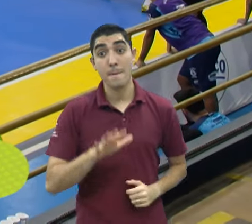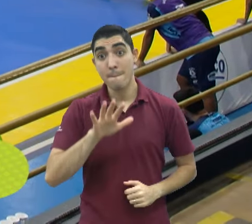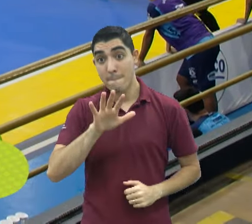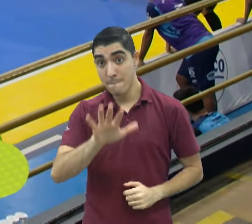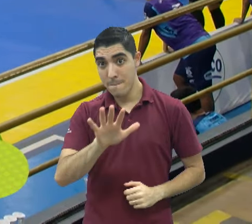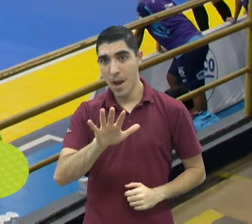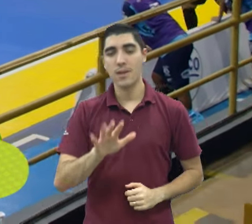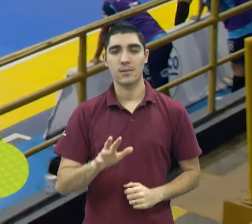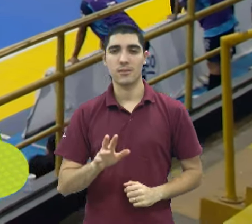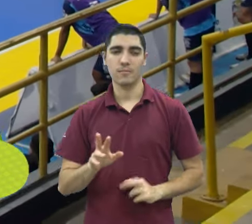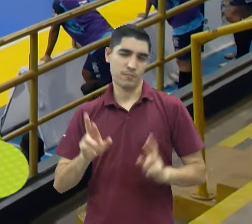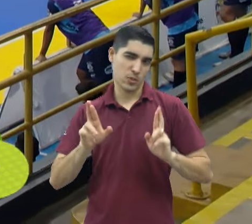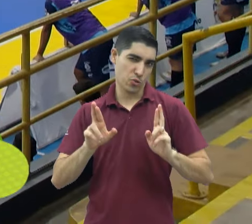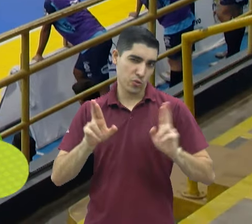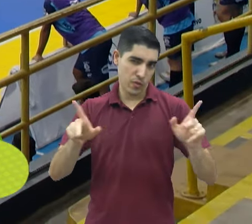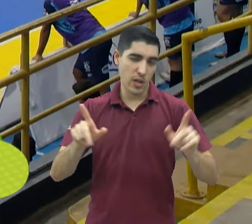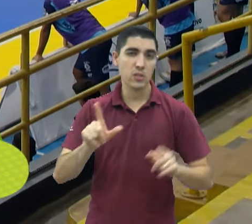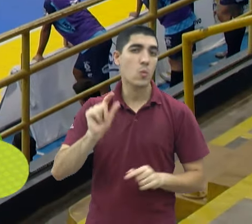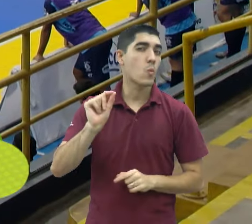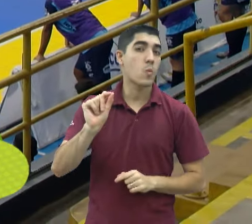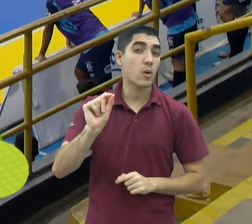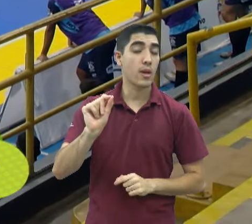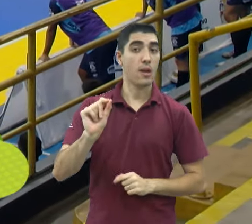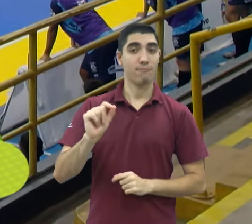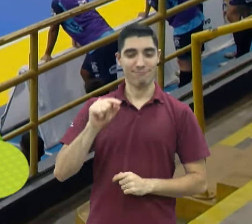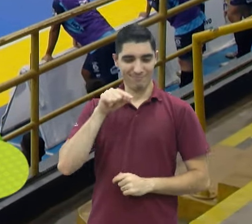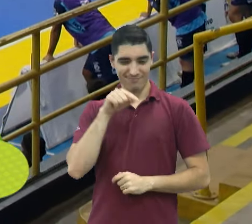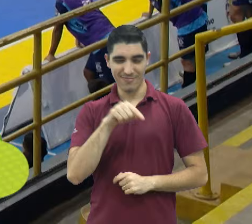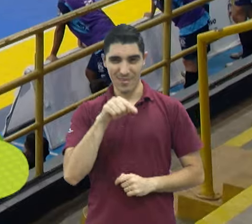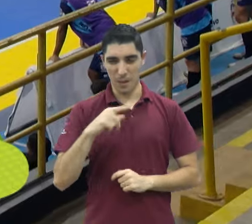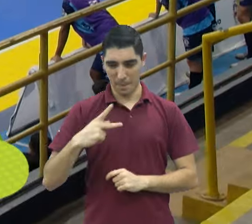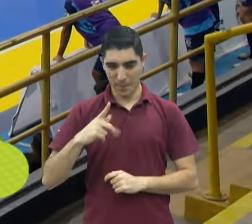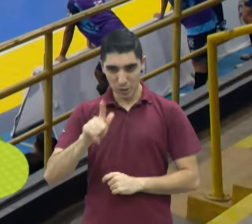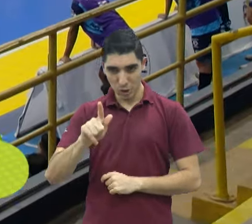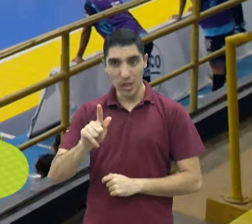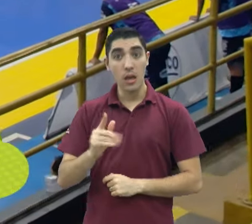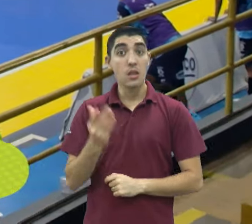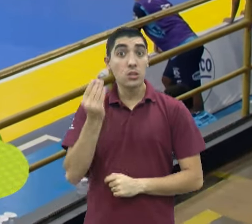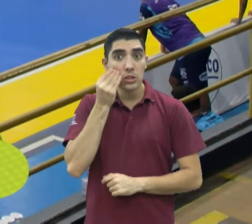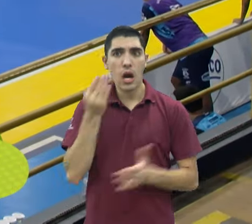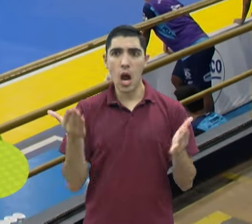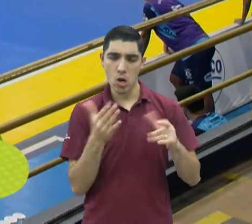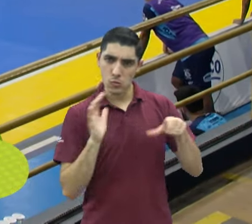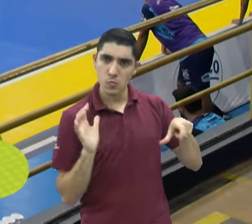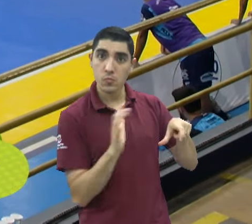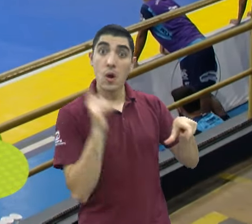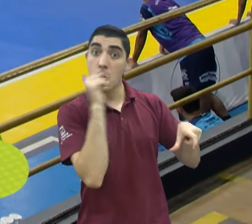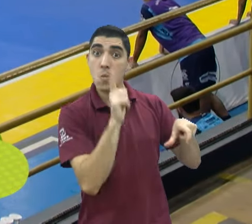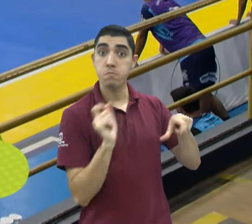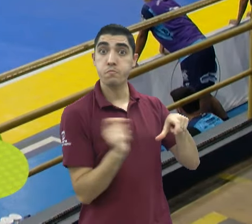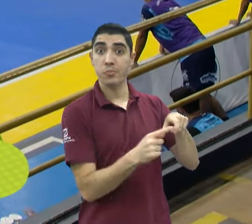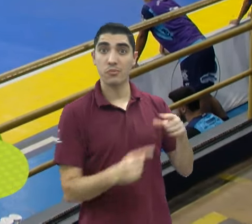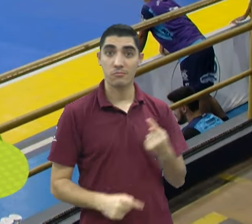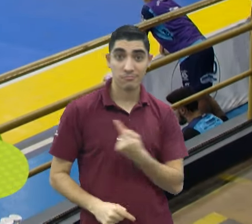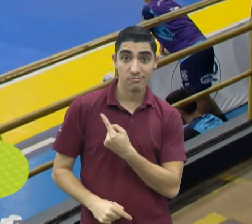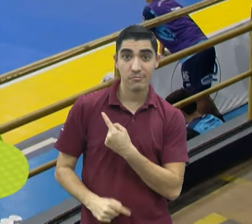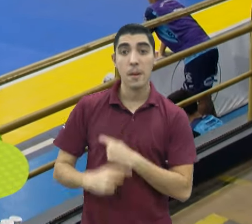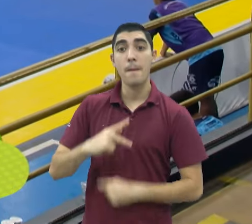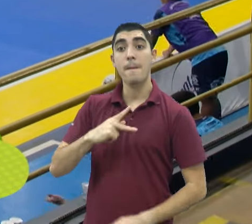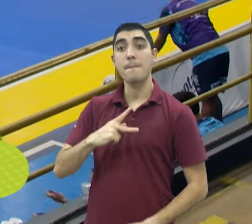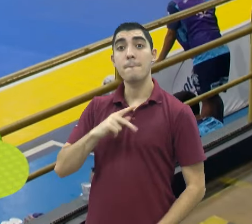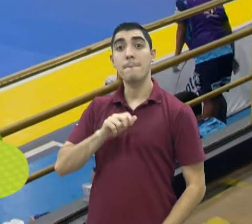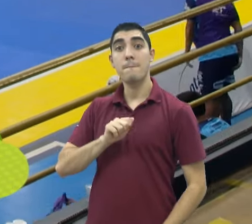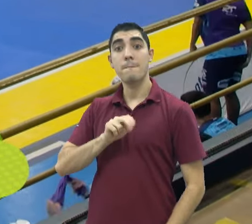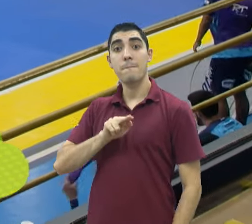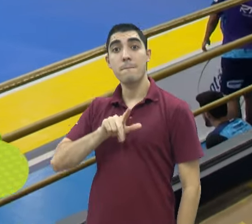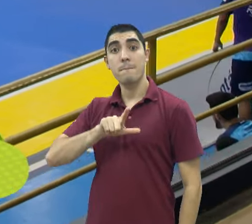da primeira etapa, quando os visitantes pouco assustaram, dessa vez eles conseguiram o gol. Paulo Eduardo diminuiu